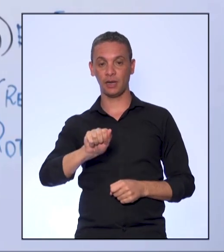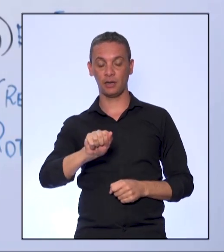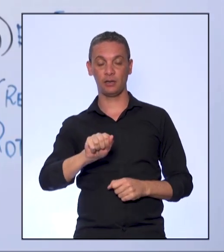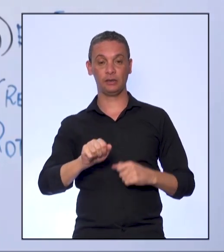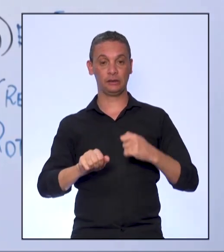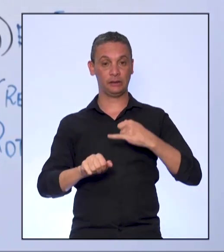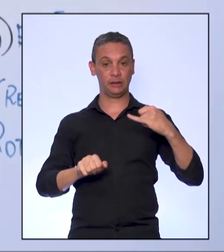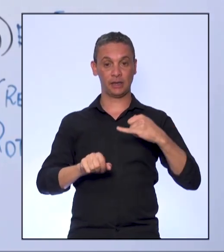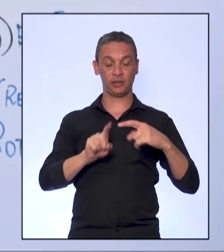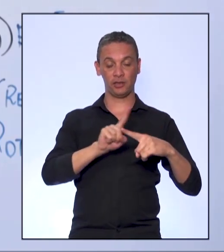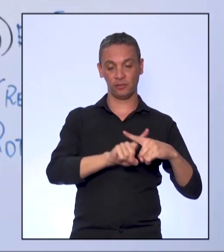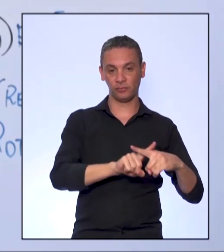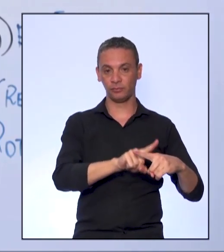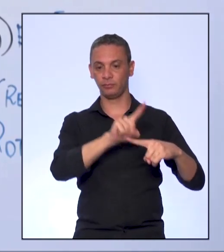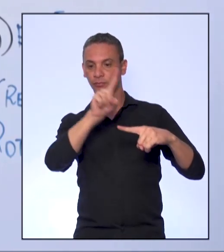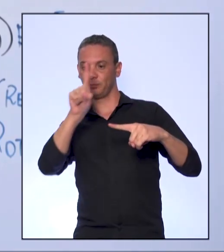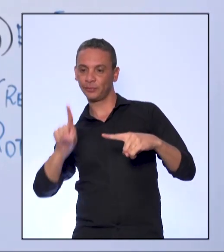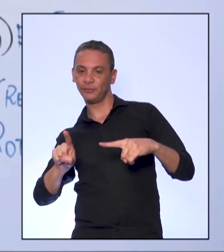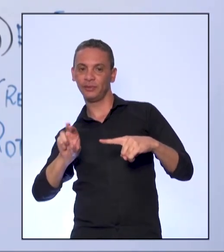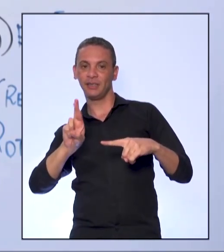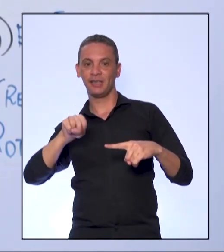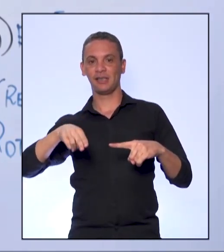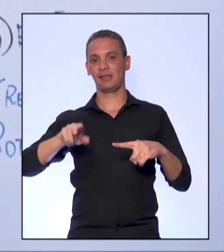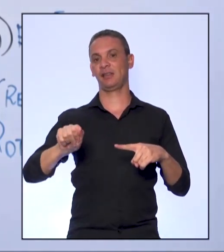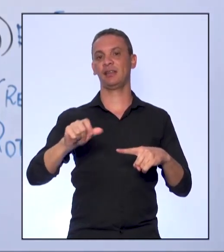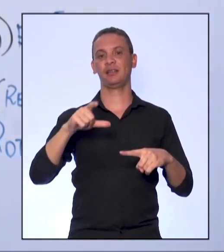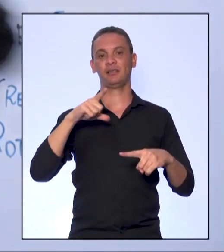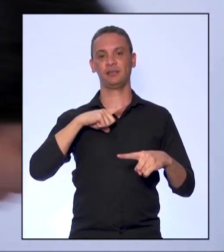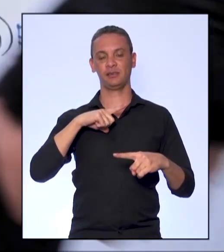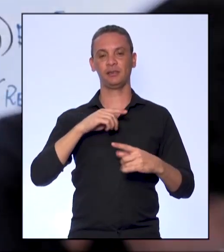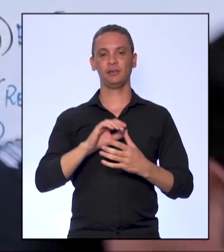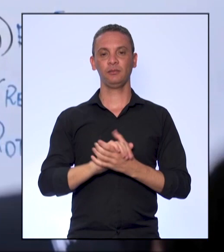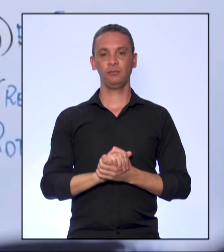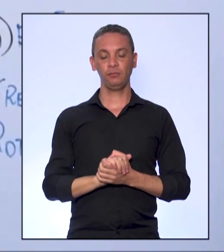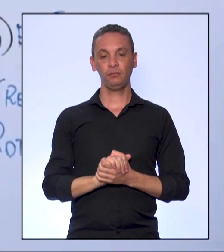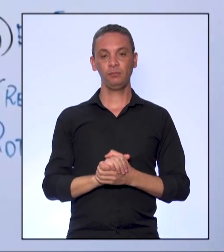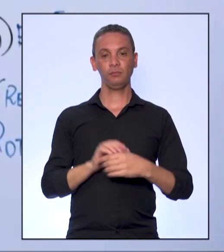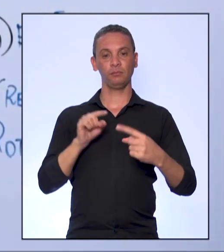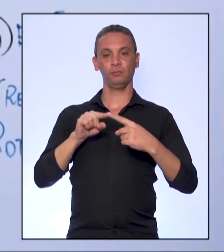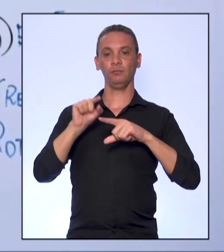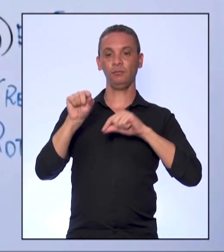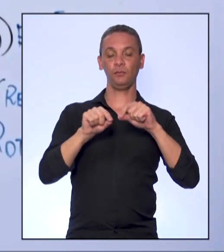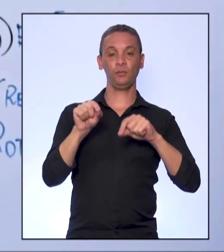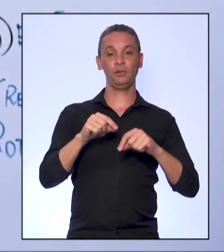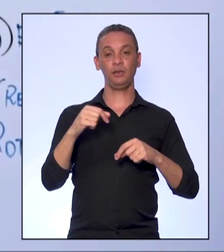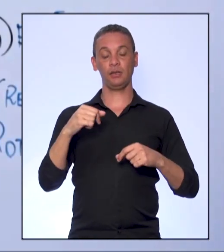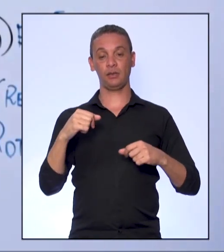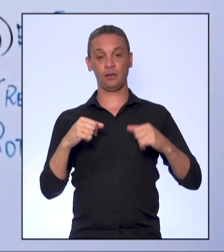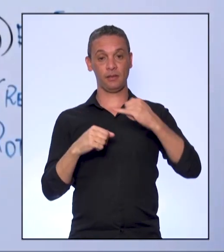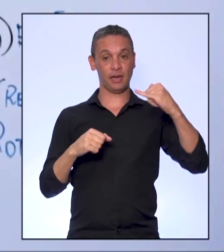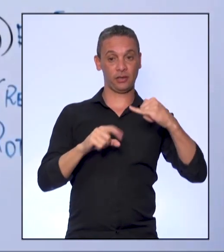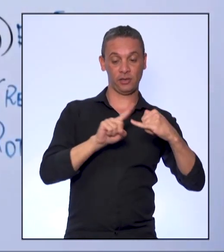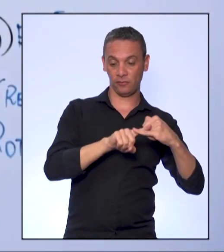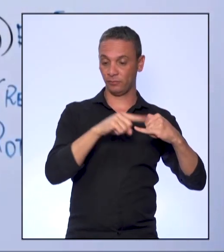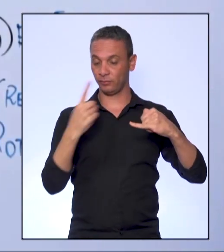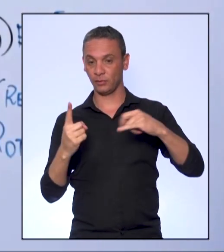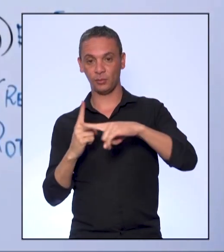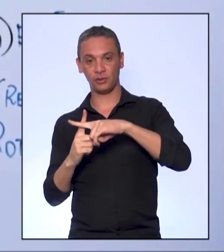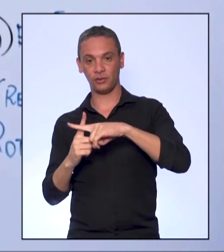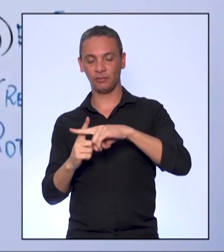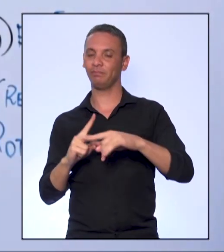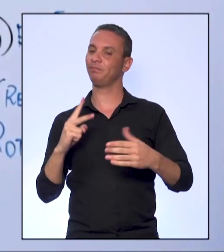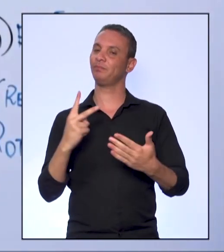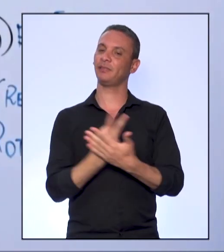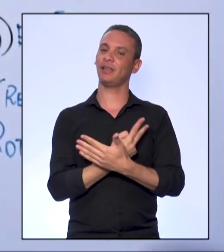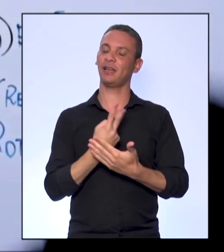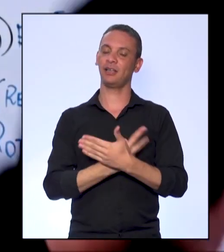que faz de RNA para RNA, tá? Então, RNA para RNA. Então, seria, no caso aqui, negativo para positivo. Não. Então,